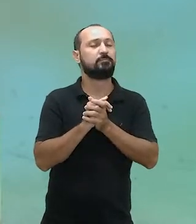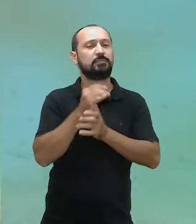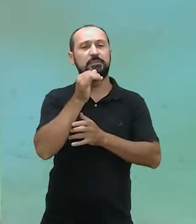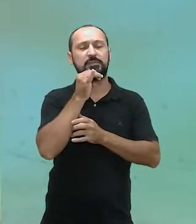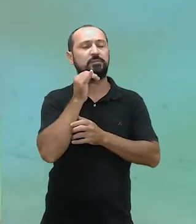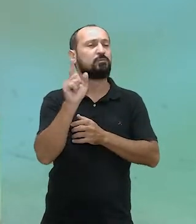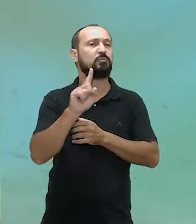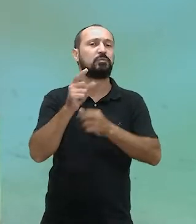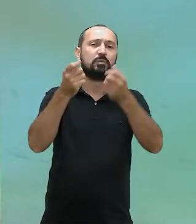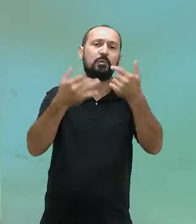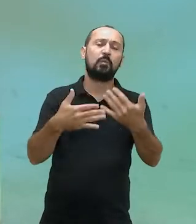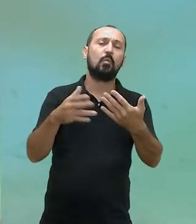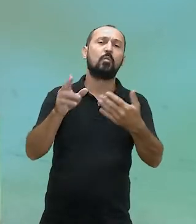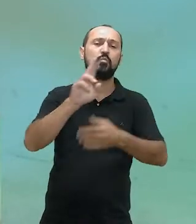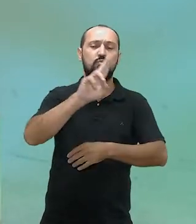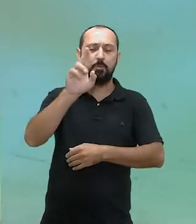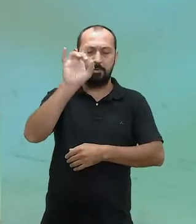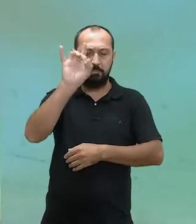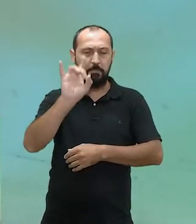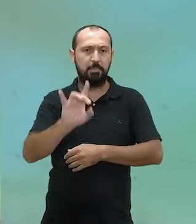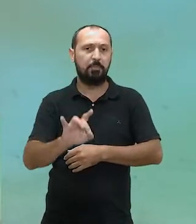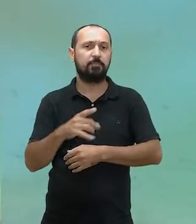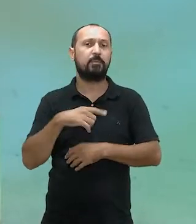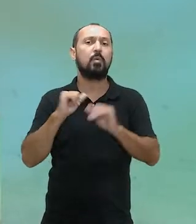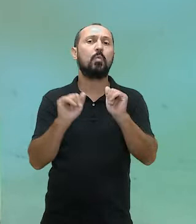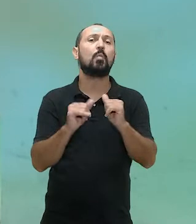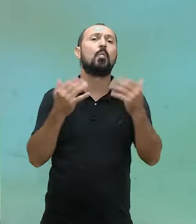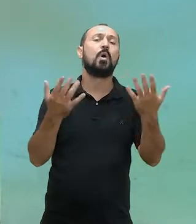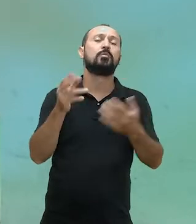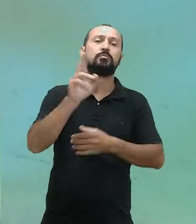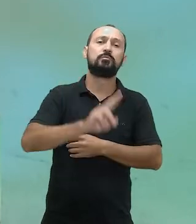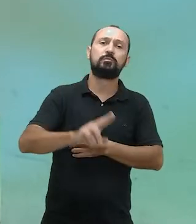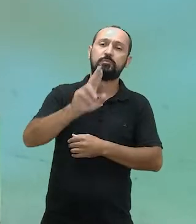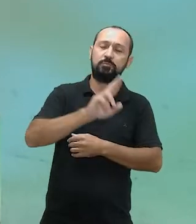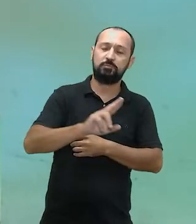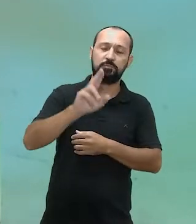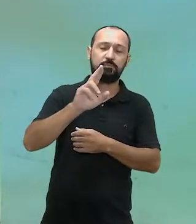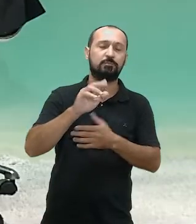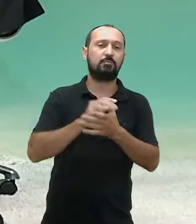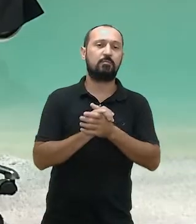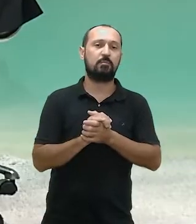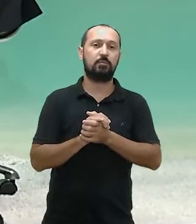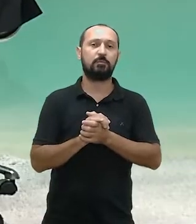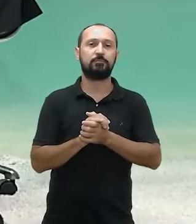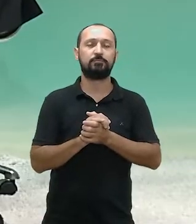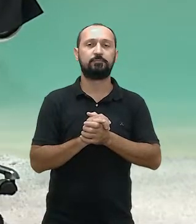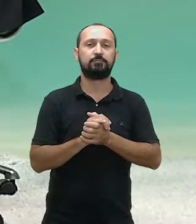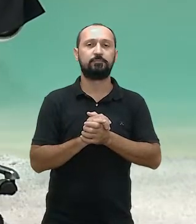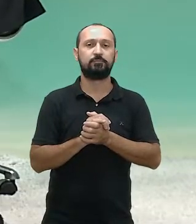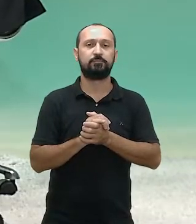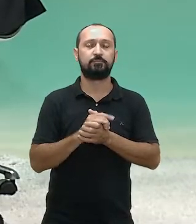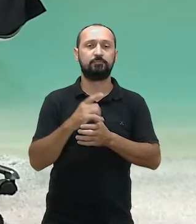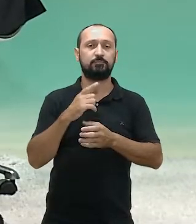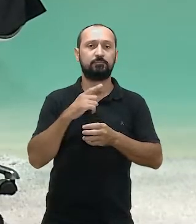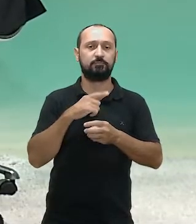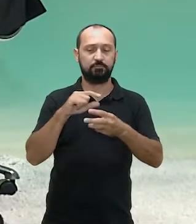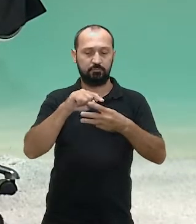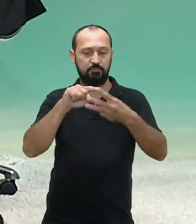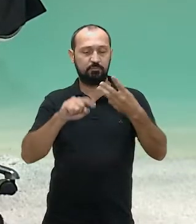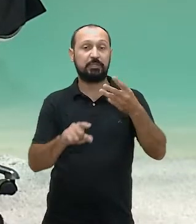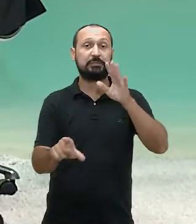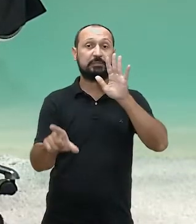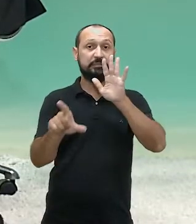não mencionou nominalmente elas ainda, né? A gente tem quais instrumentos orçamentários no Brasil? Temos 3 grandes